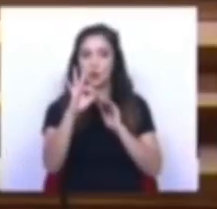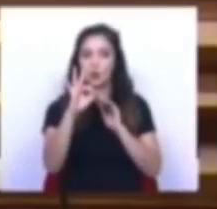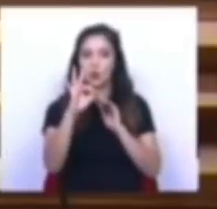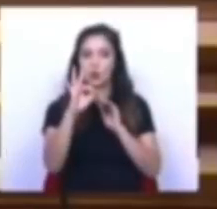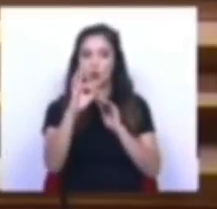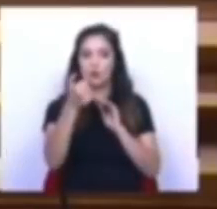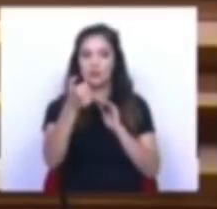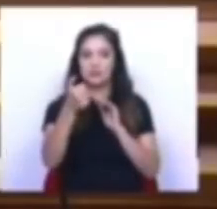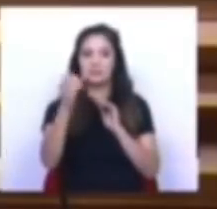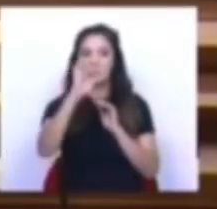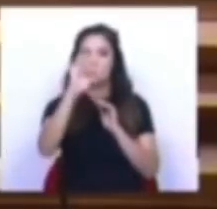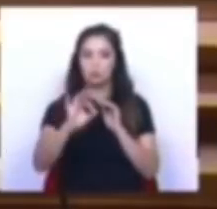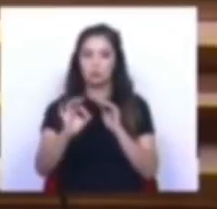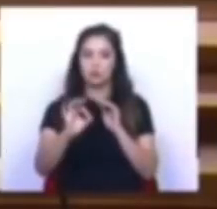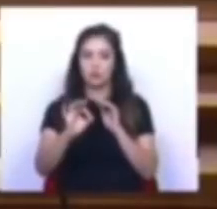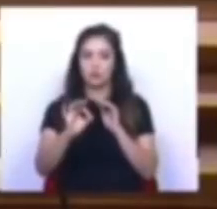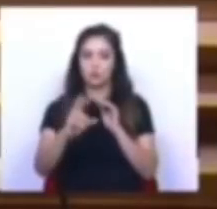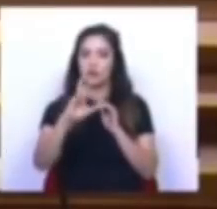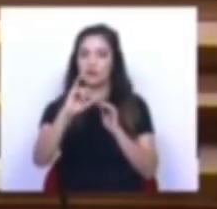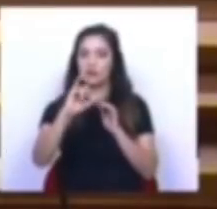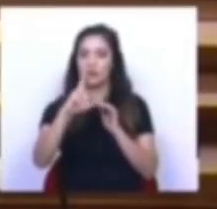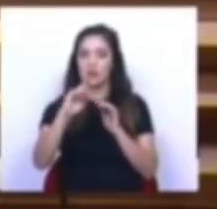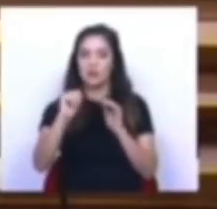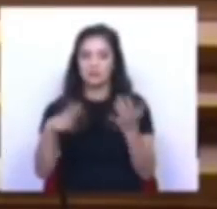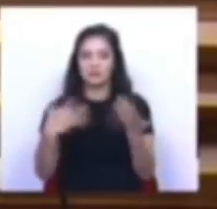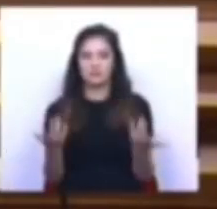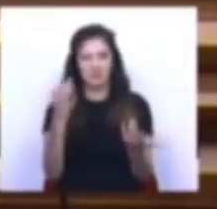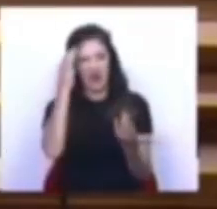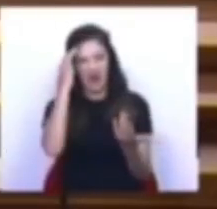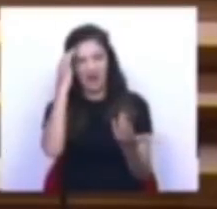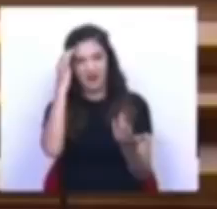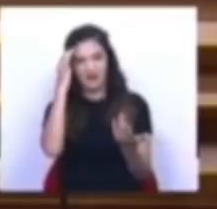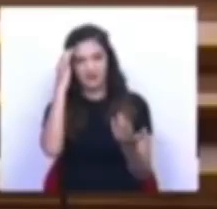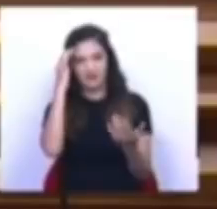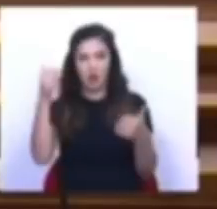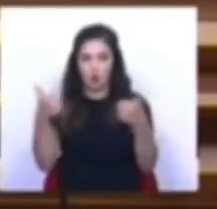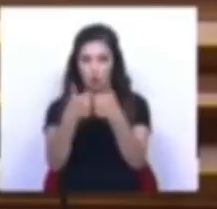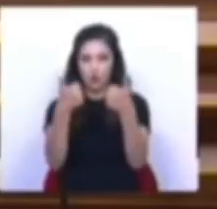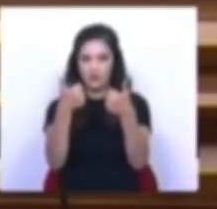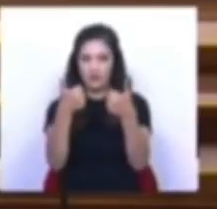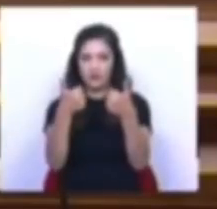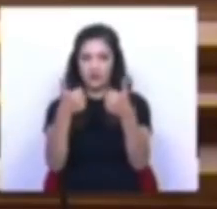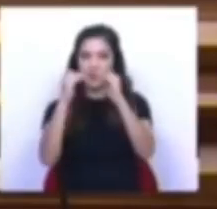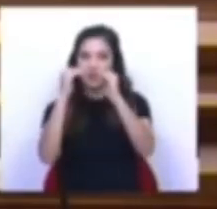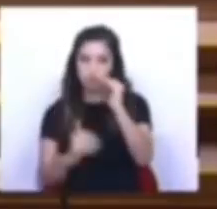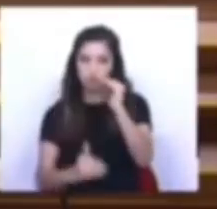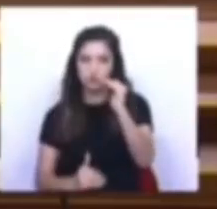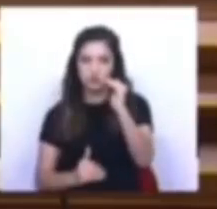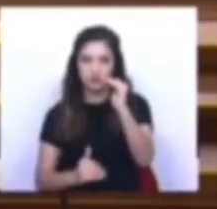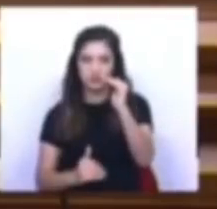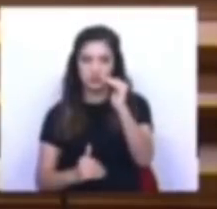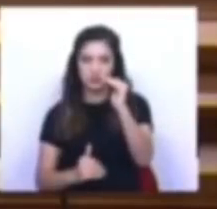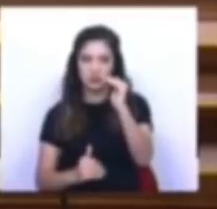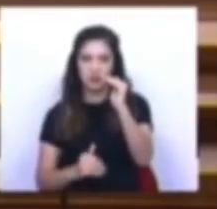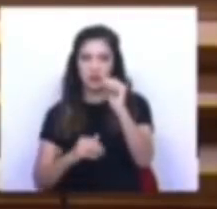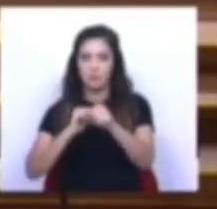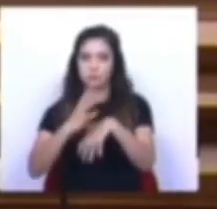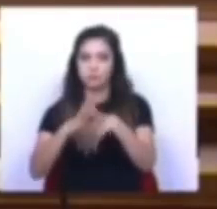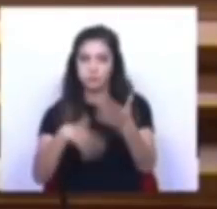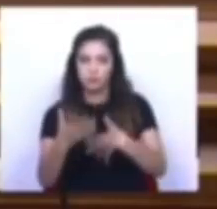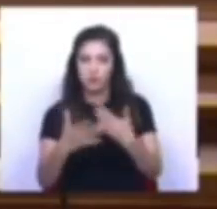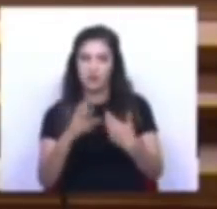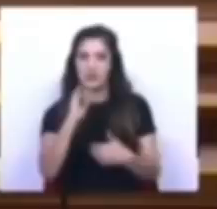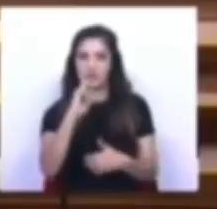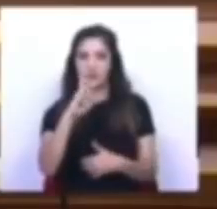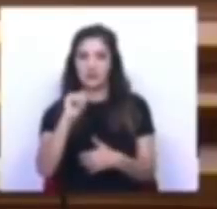a sangrar na vida. Não acha ou não acha, Sr. Deputado, que é uma questão de competitividade reduzir a progressividade do IRS